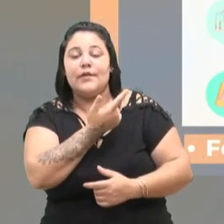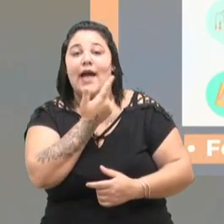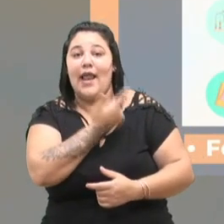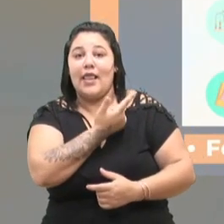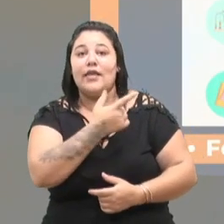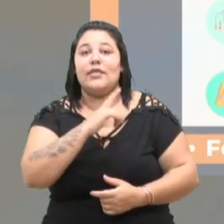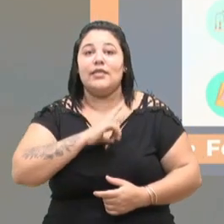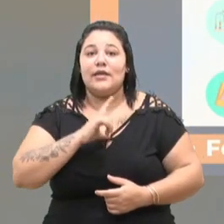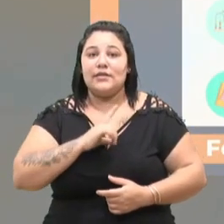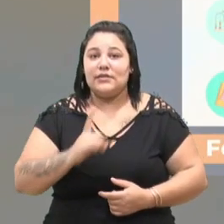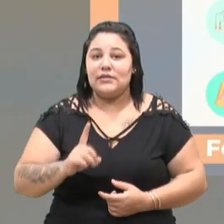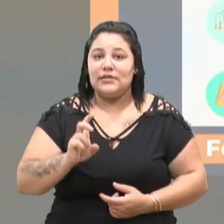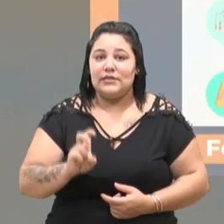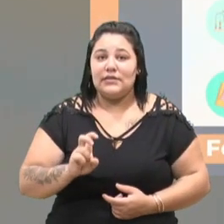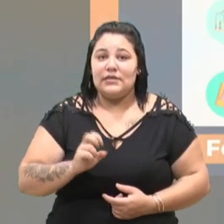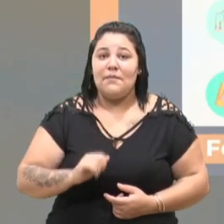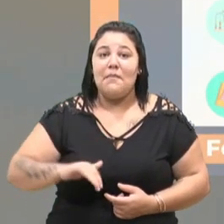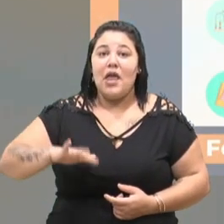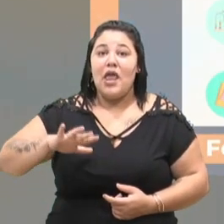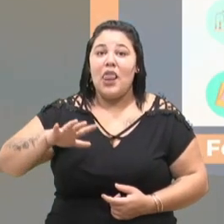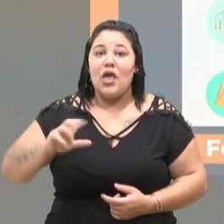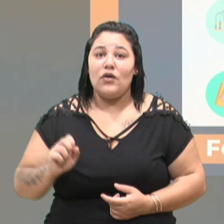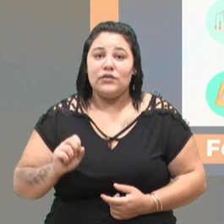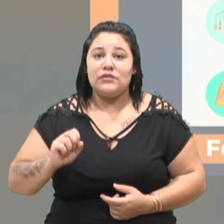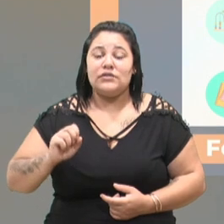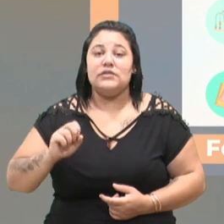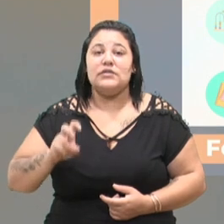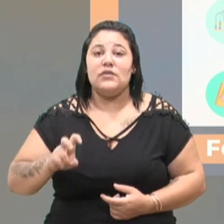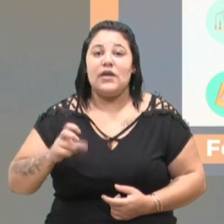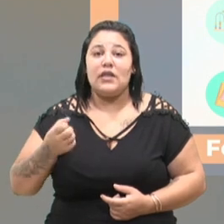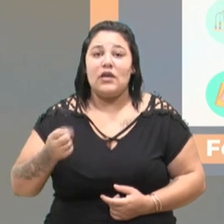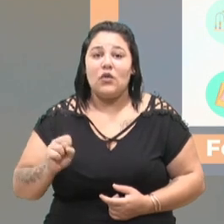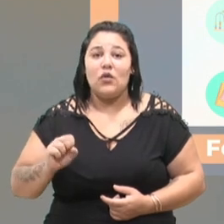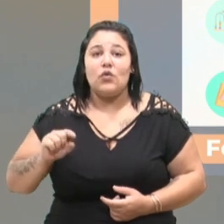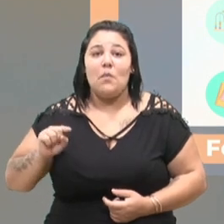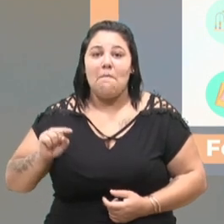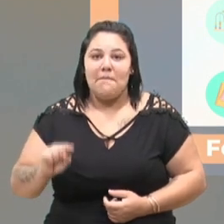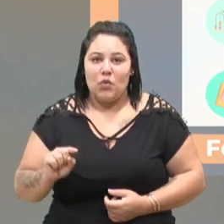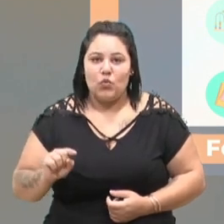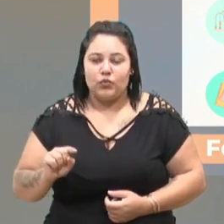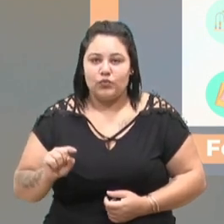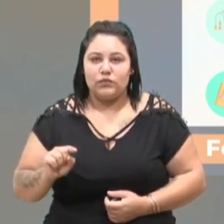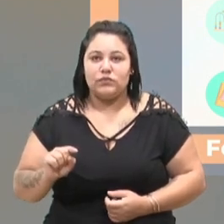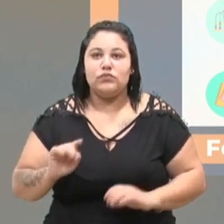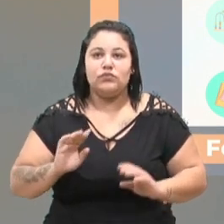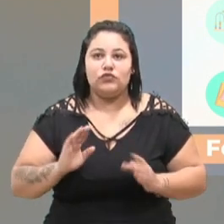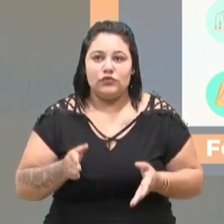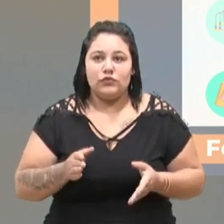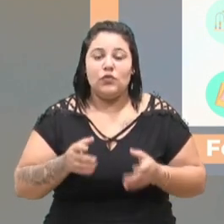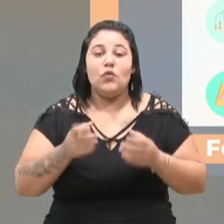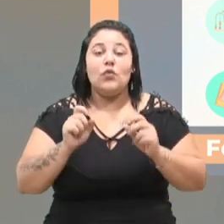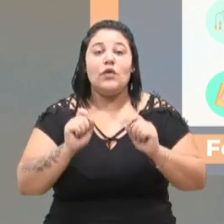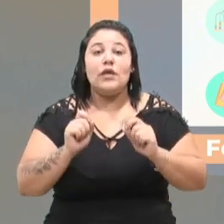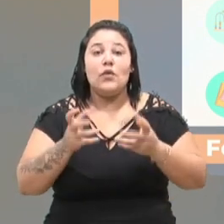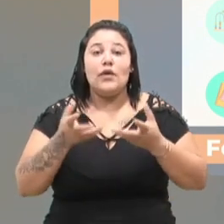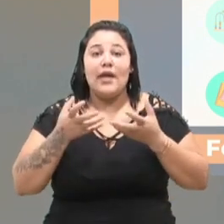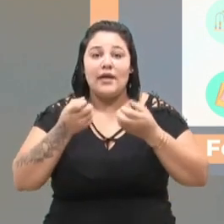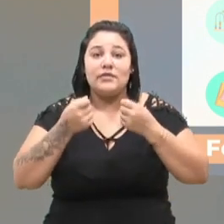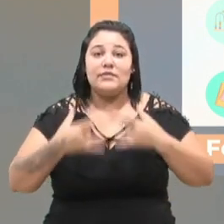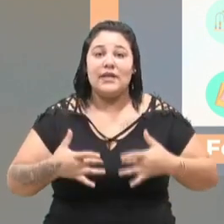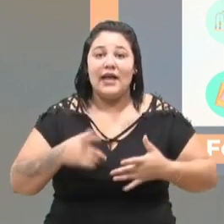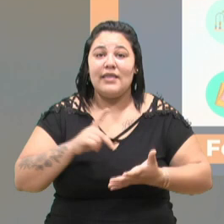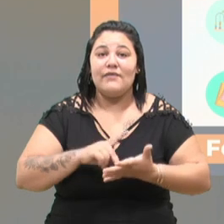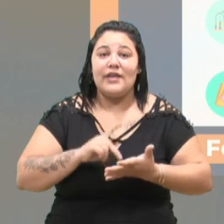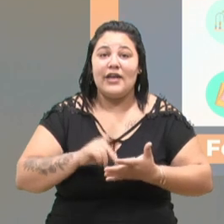pessoal, 15 milhões e 58 mil, falando em grandes números, né? E o que eu quero destacar é